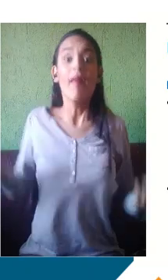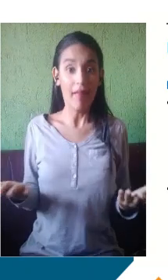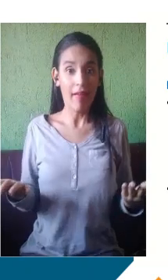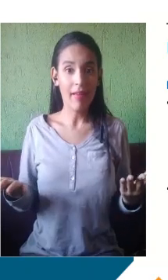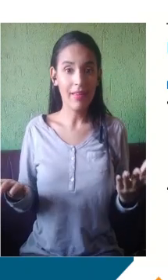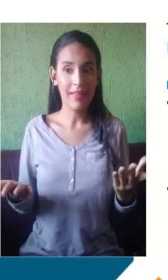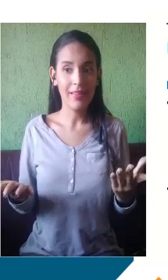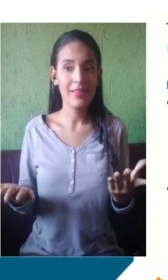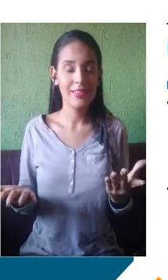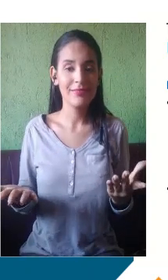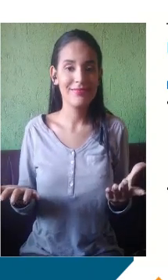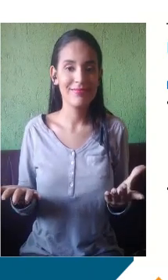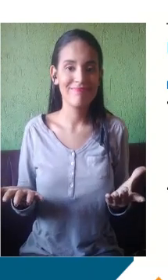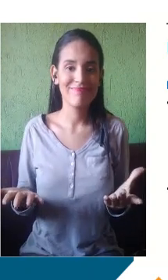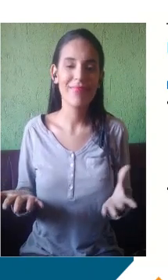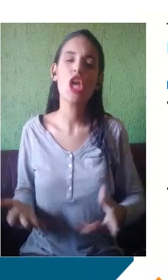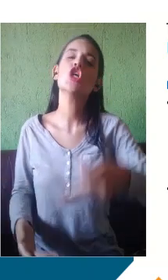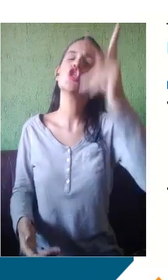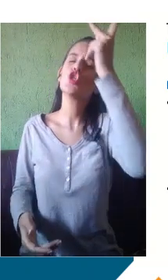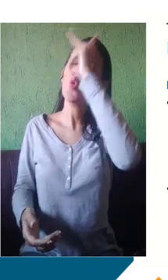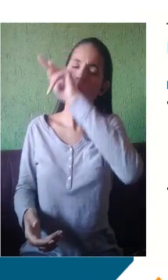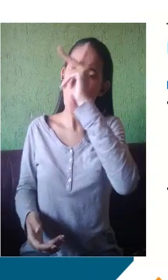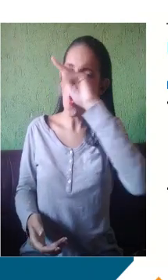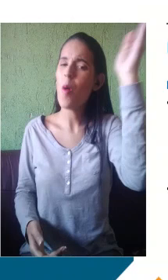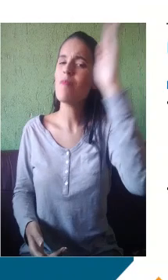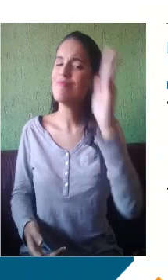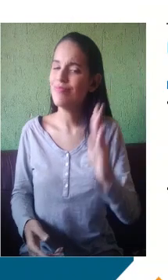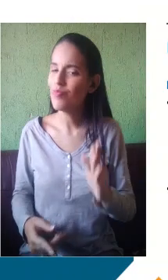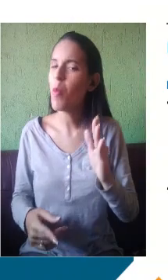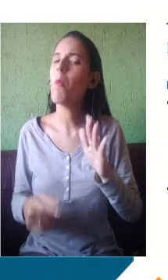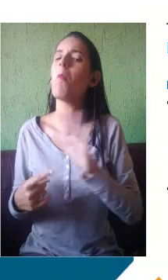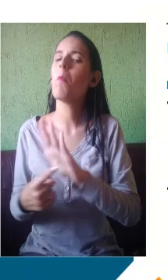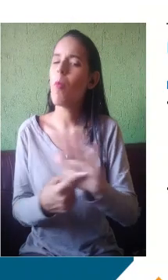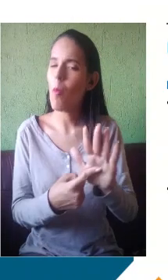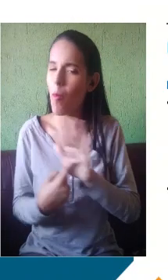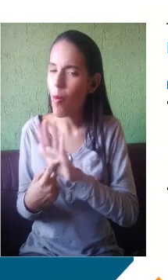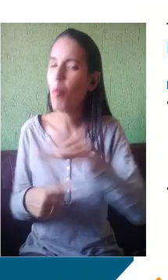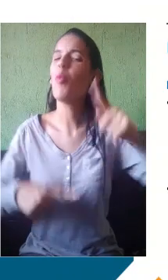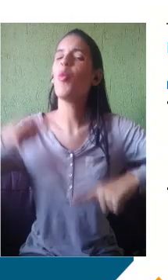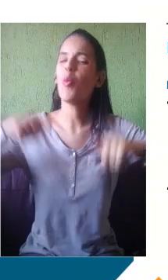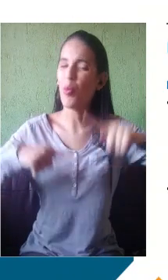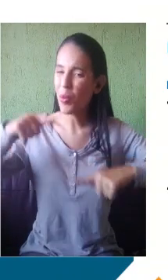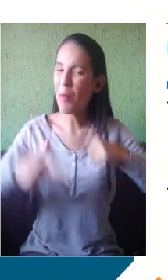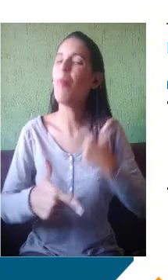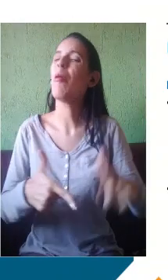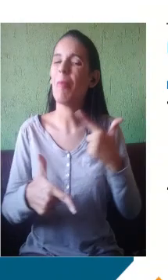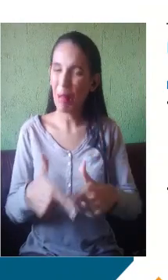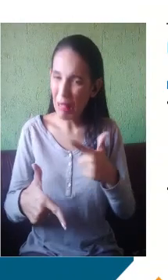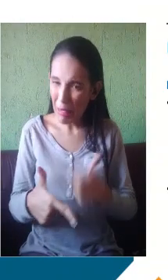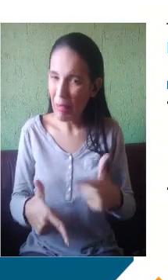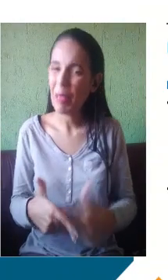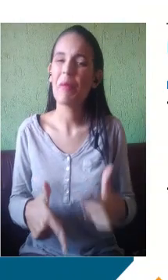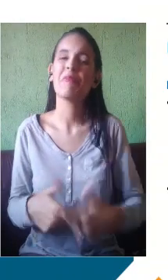Brasil é conhecido pela impunidade, ou seja, esse histórico de impunidade faz com que seja possível atos de